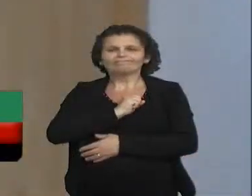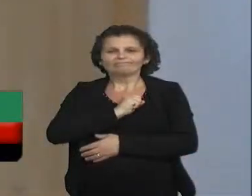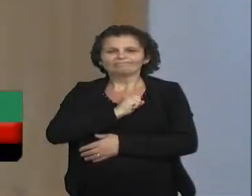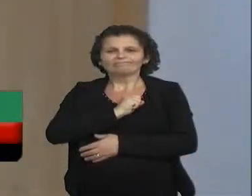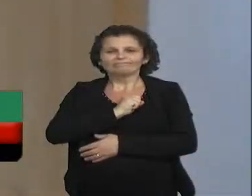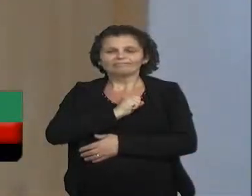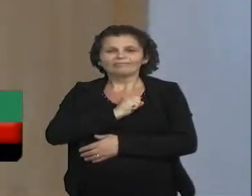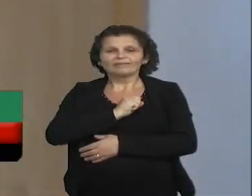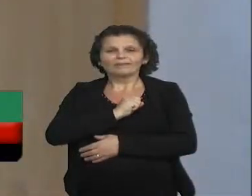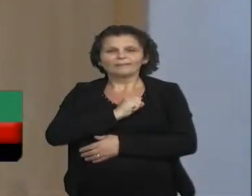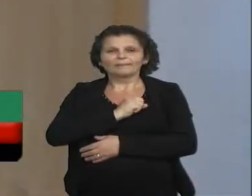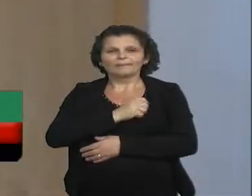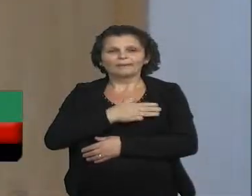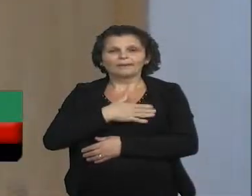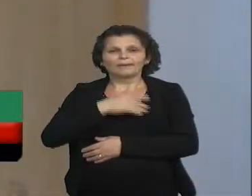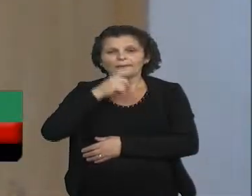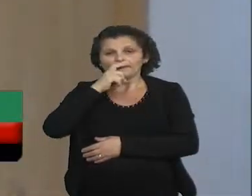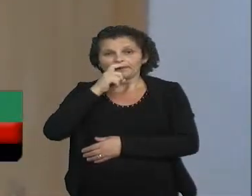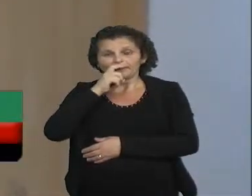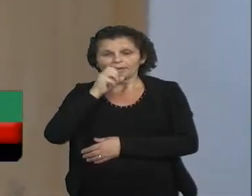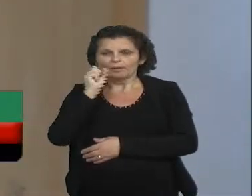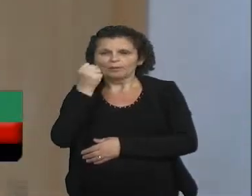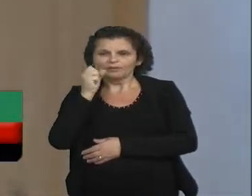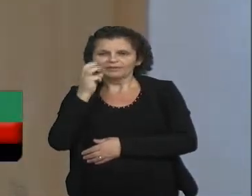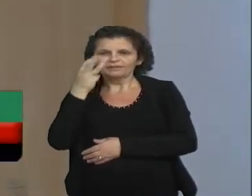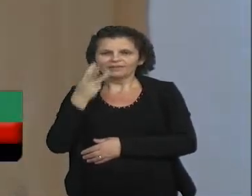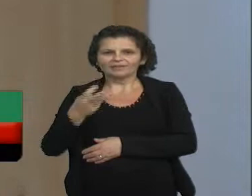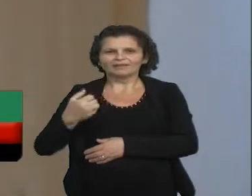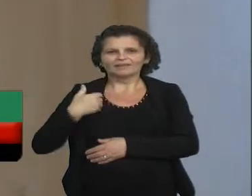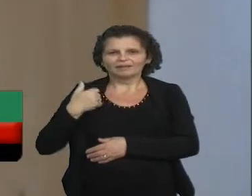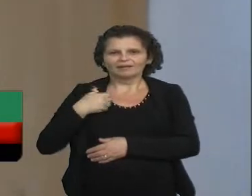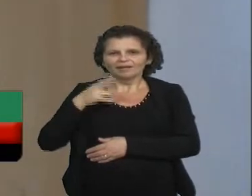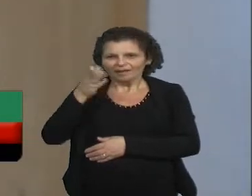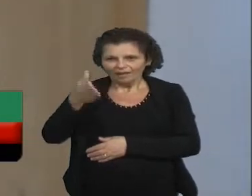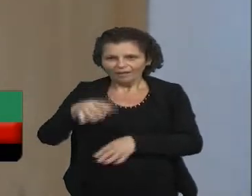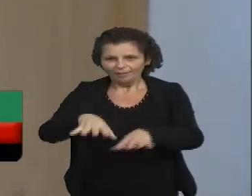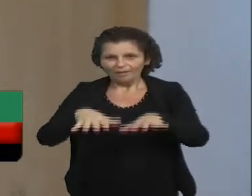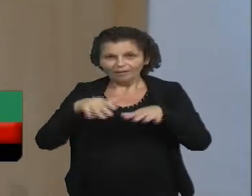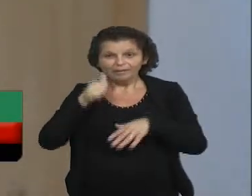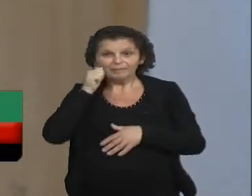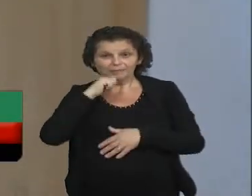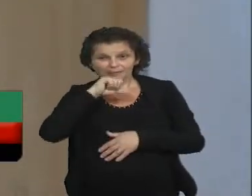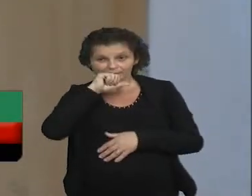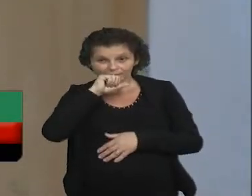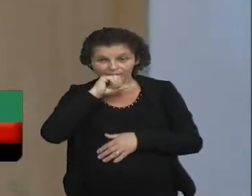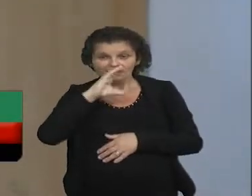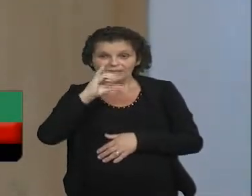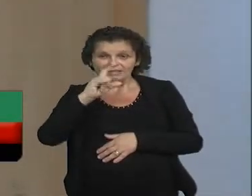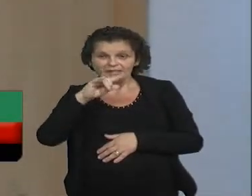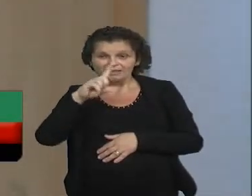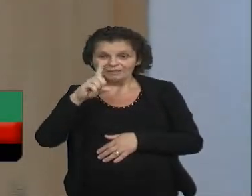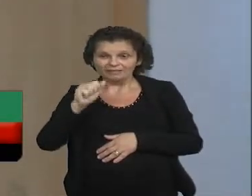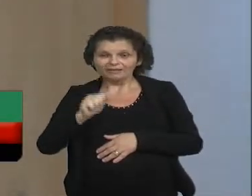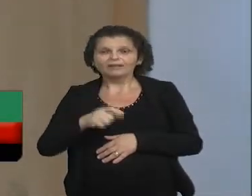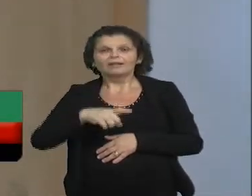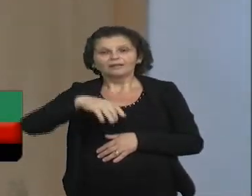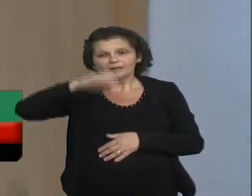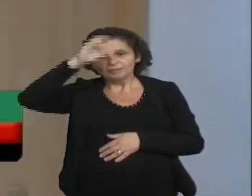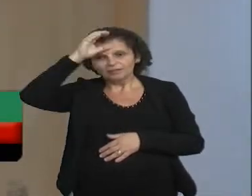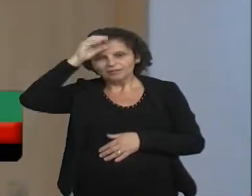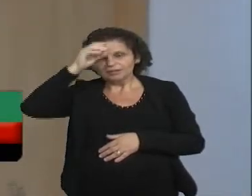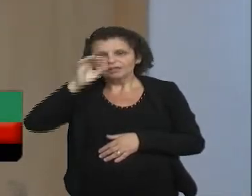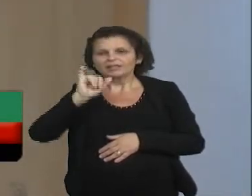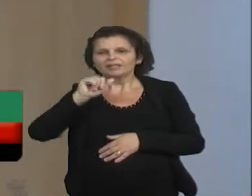Mas o meu pai, o senhor Jason, de 83 anos, está ali no plenário, a minha mãe, dona Cida, e a minha tia